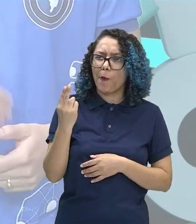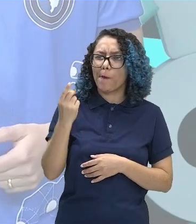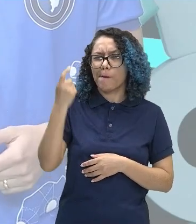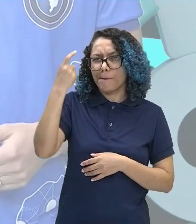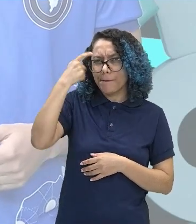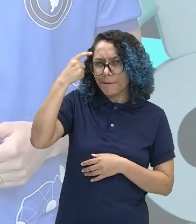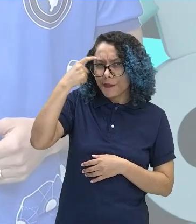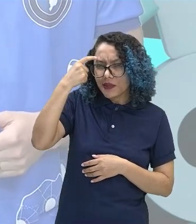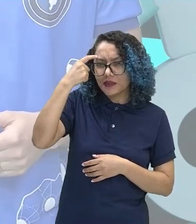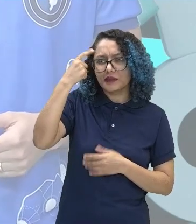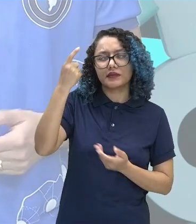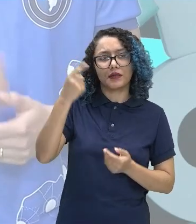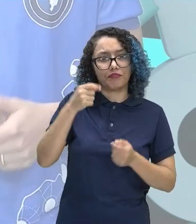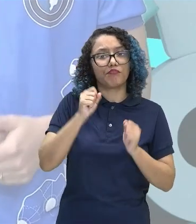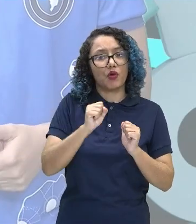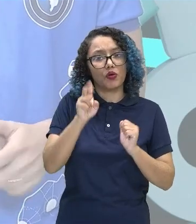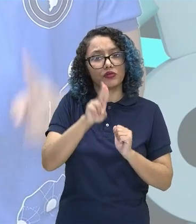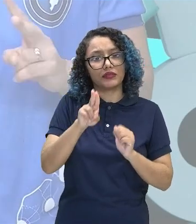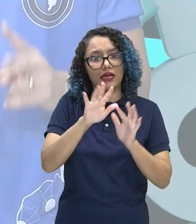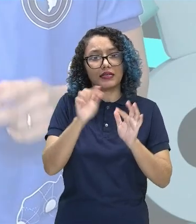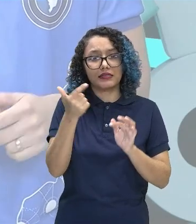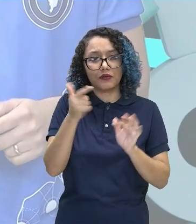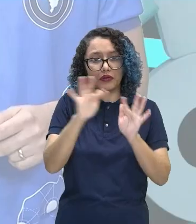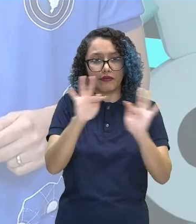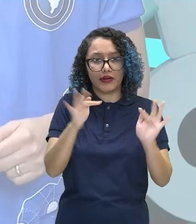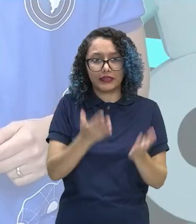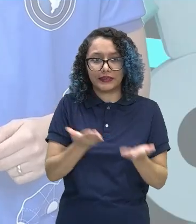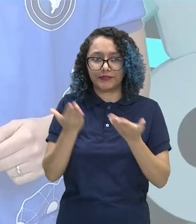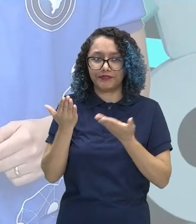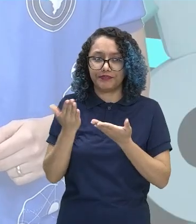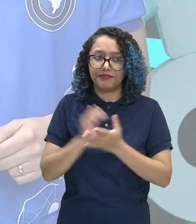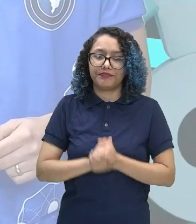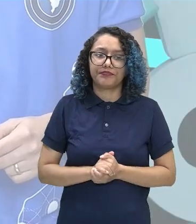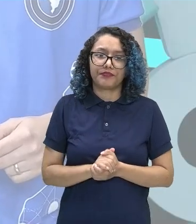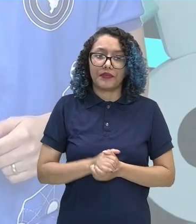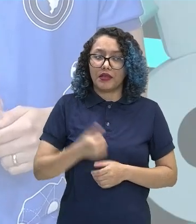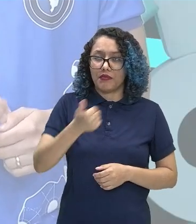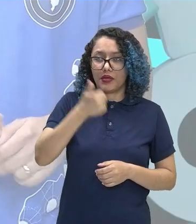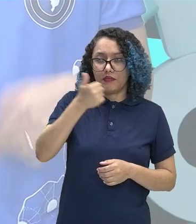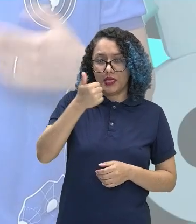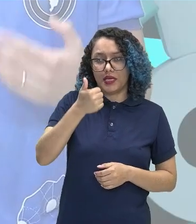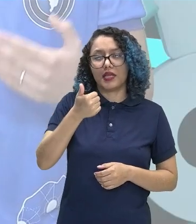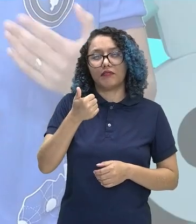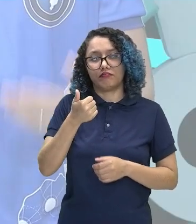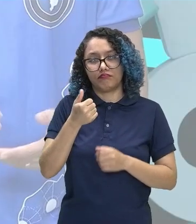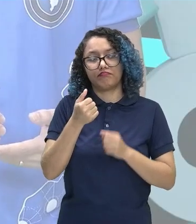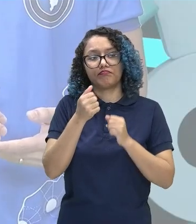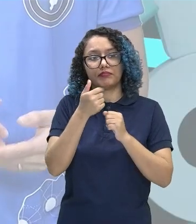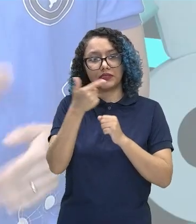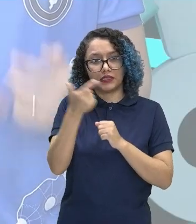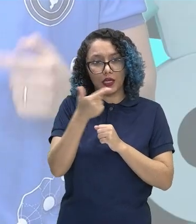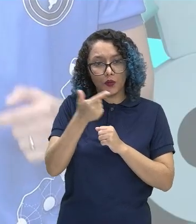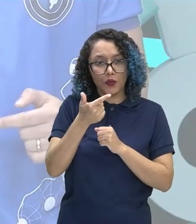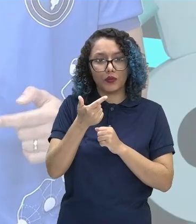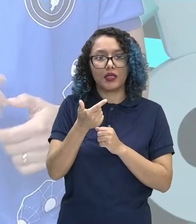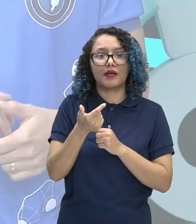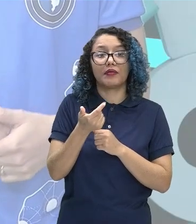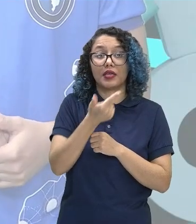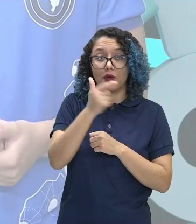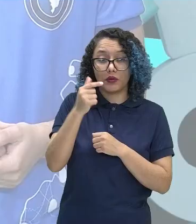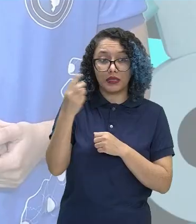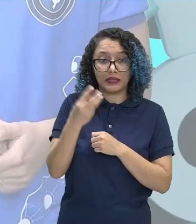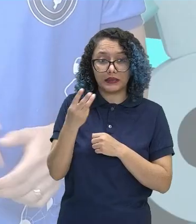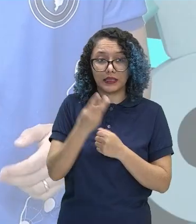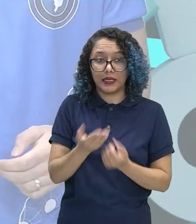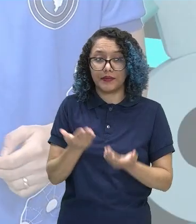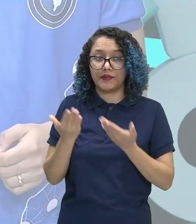então seria o just think. Então, duas expressões aqui, né? Imagine if, just think. Mas temos mais uma